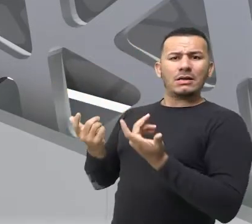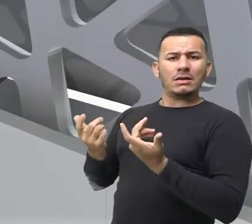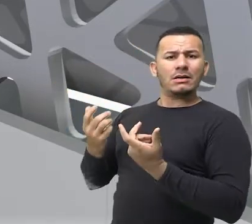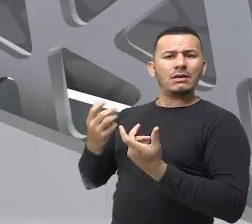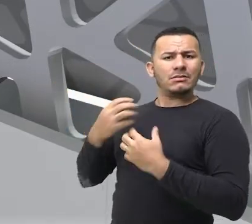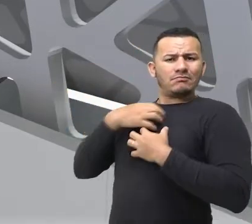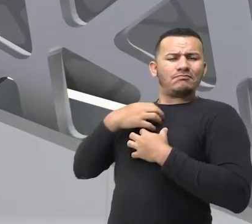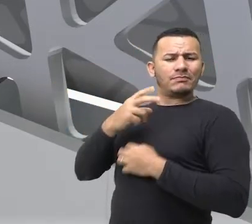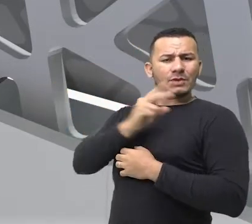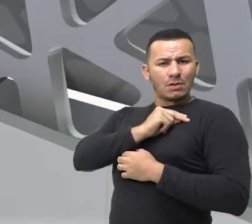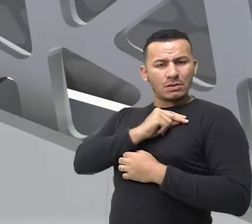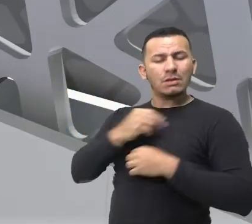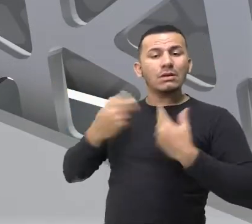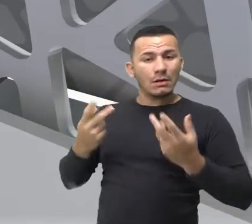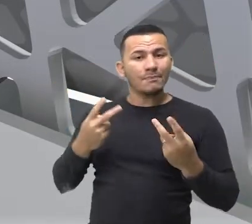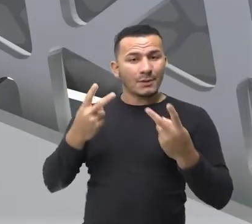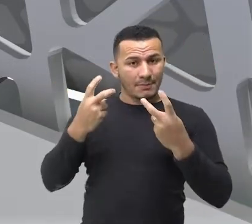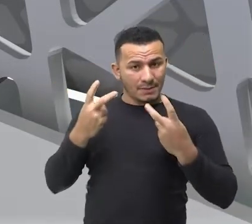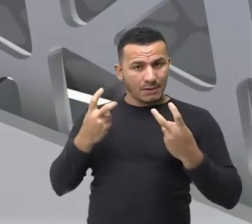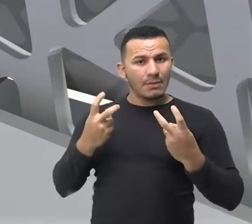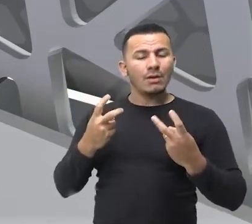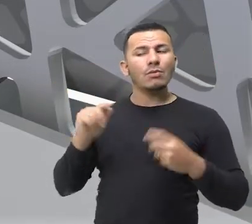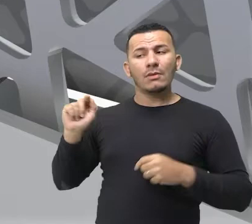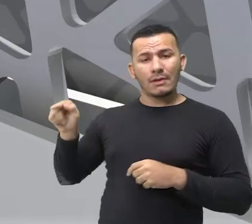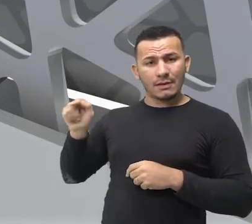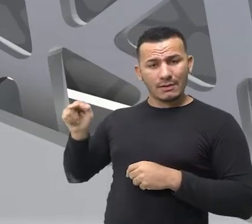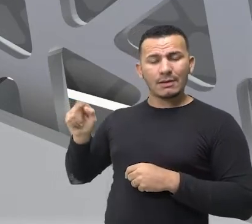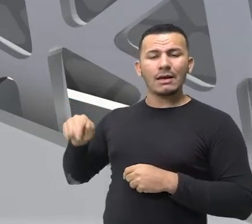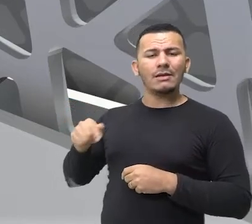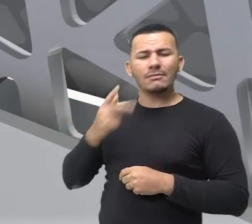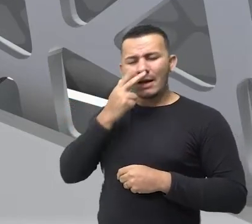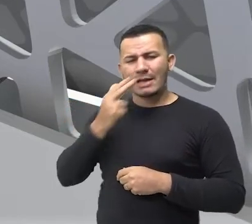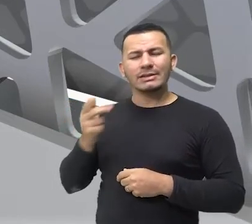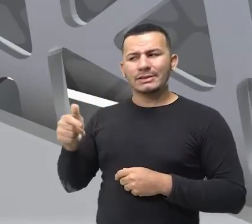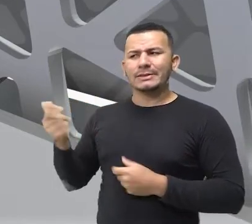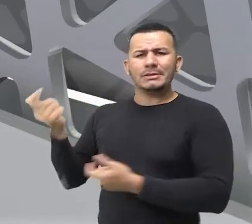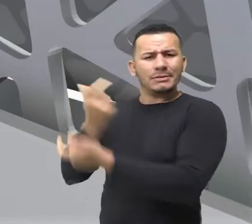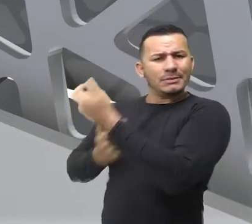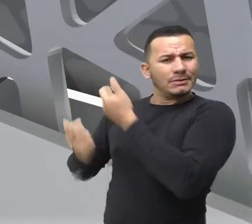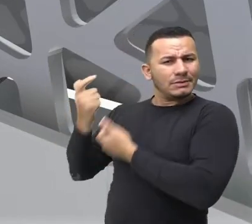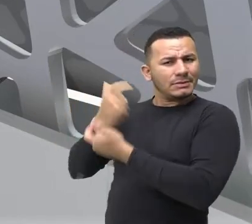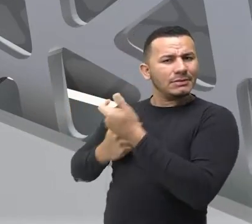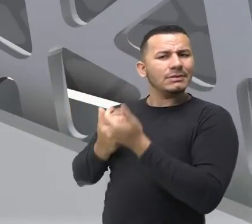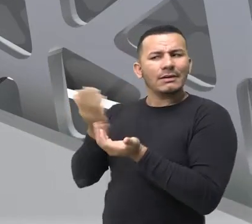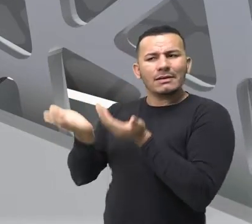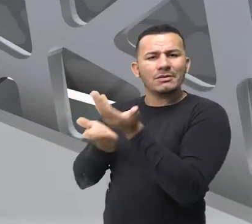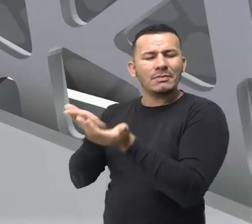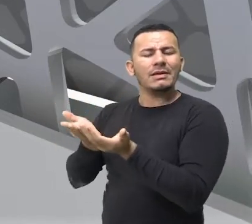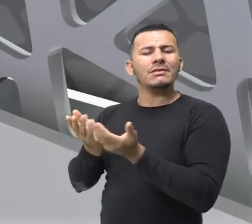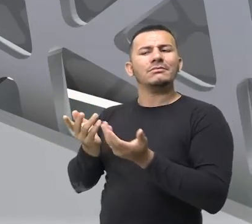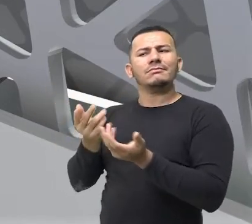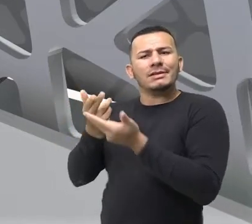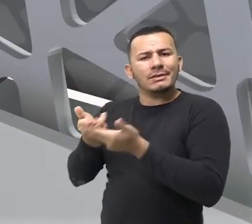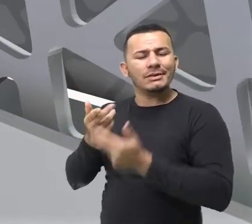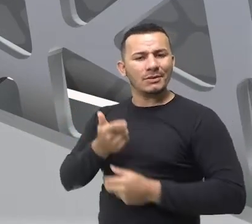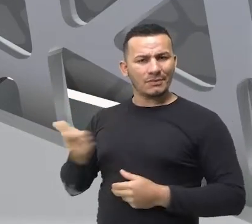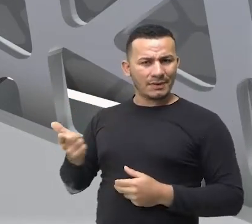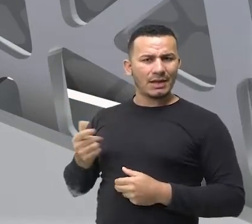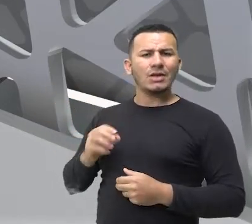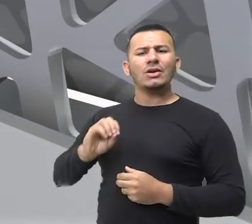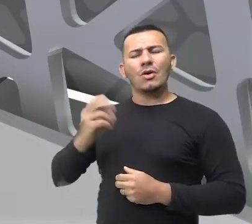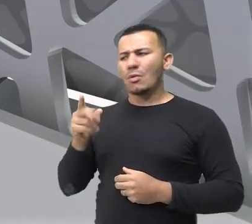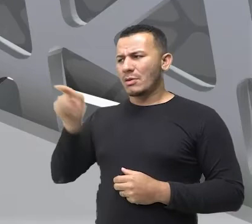a forma da traz para gente a ideias obtém-se a ideia de que ele foi maltratado no atendimento às pessoas talvez não